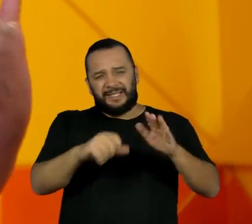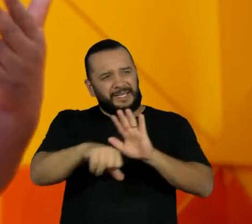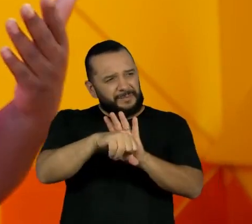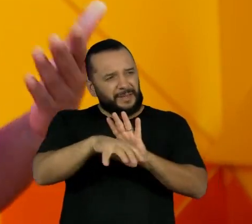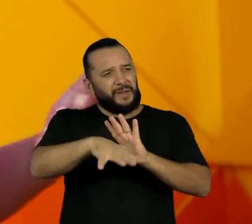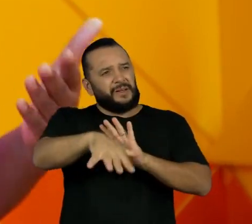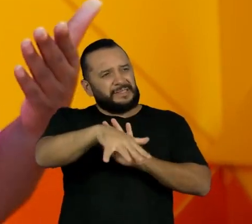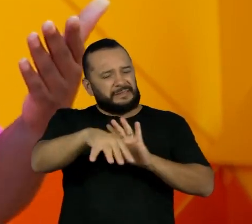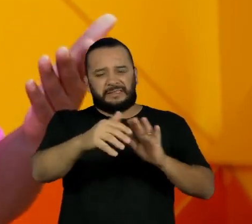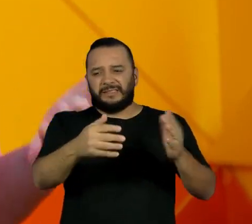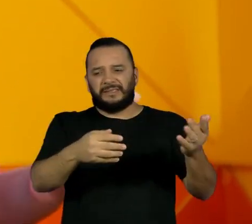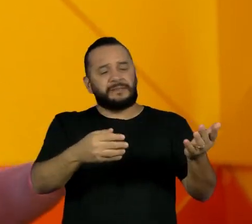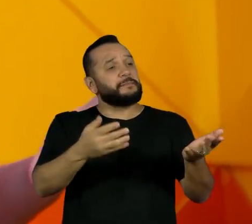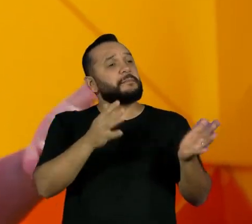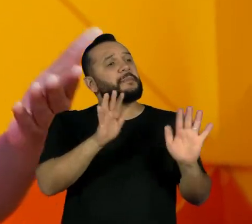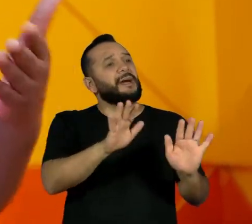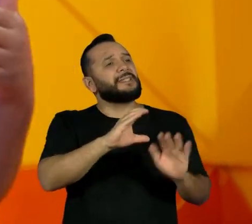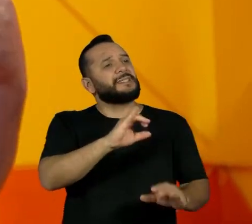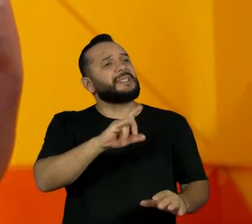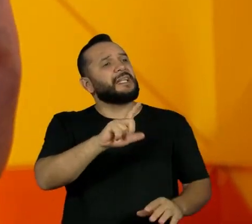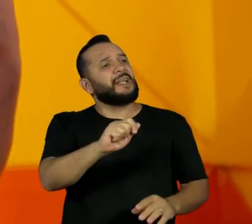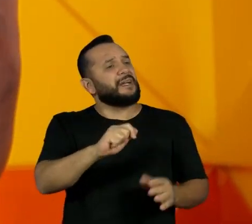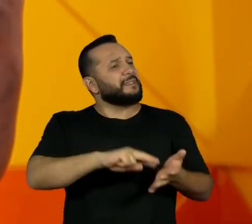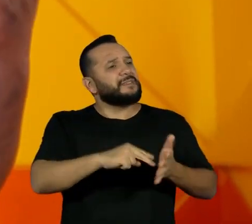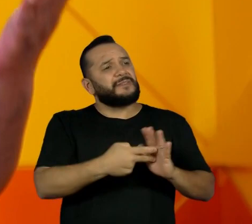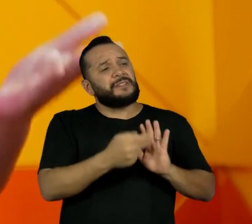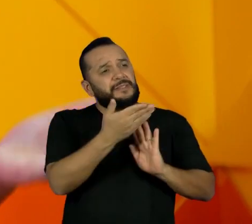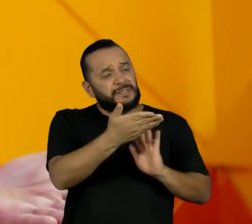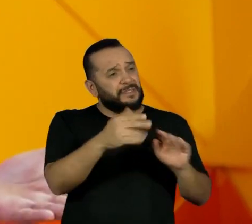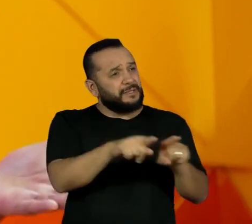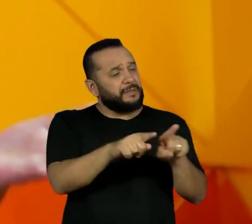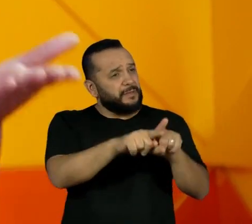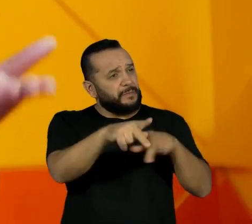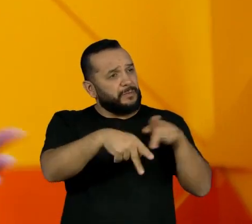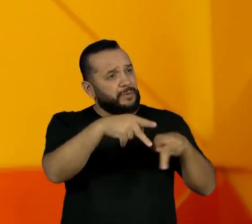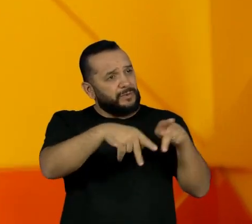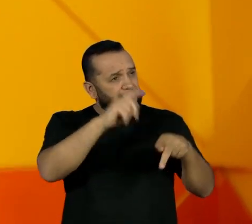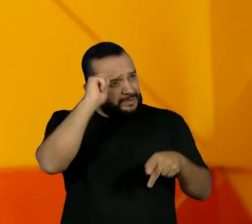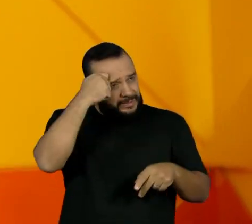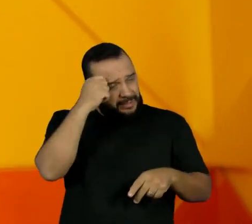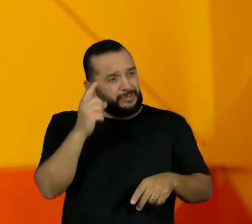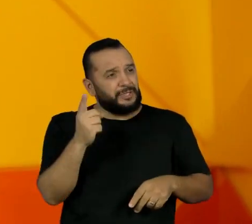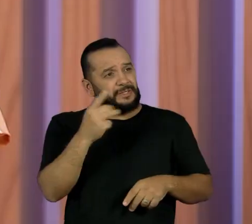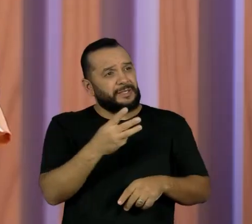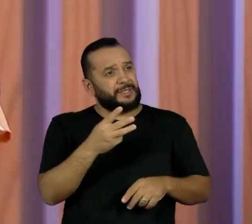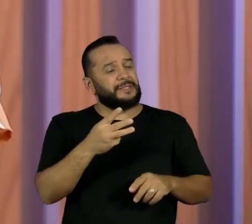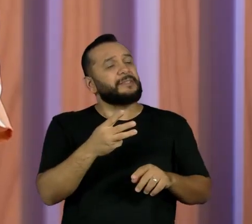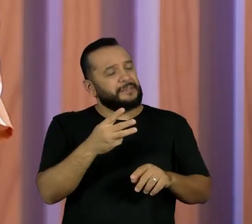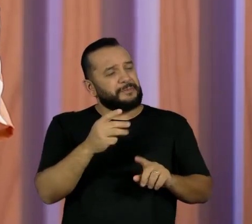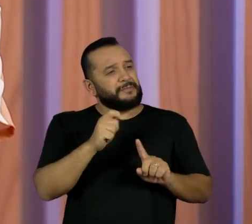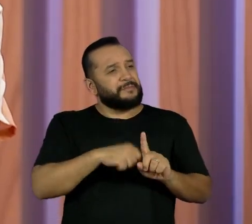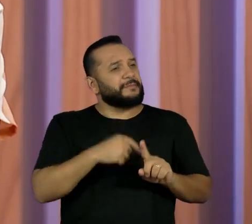que significa para você, o que significa para a população negra o 13 de maio?